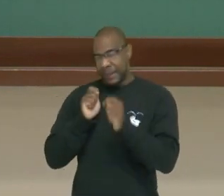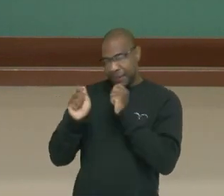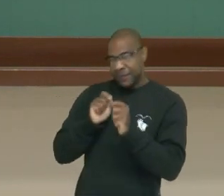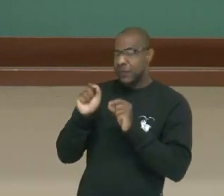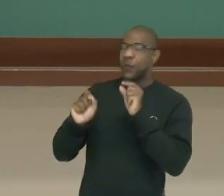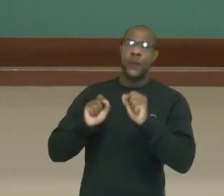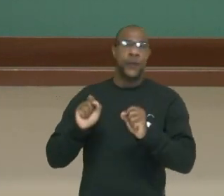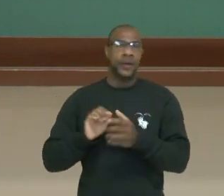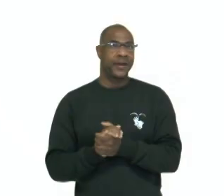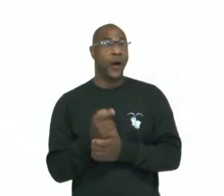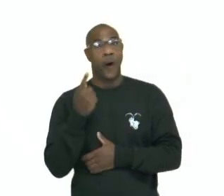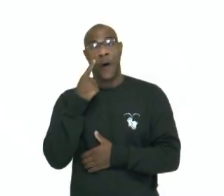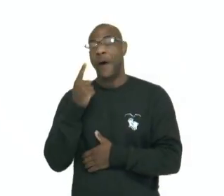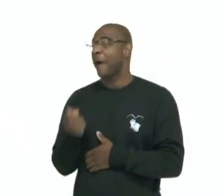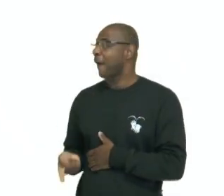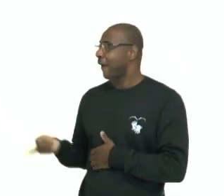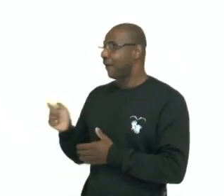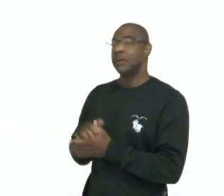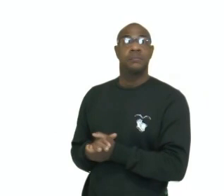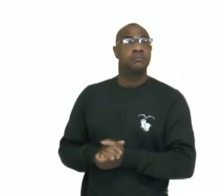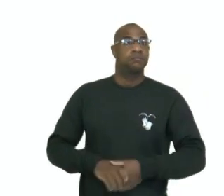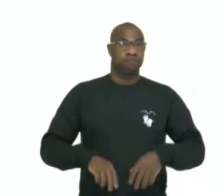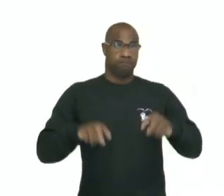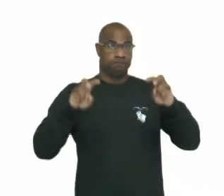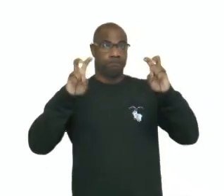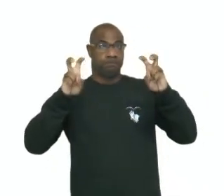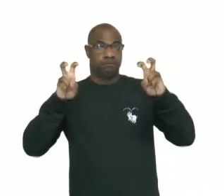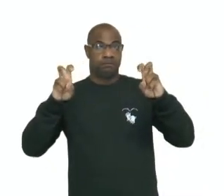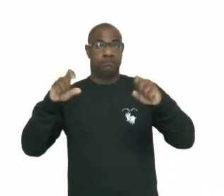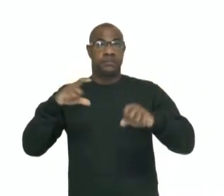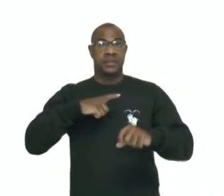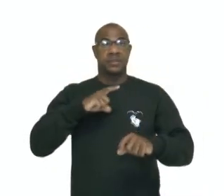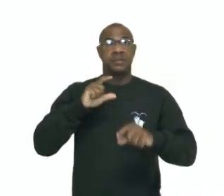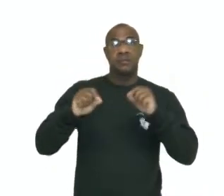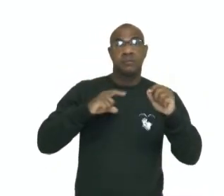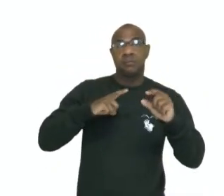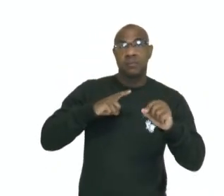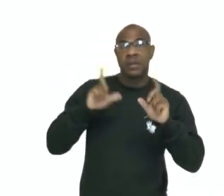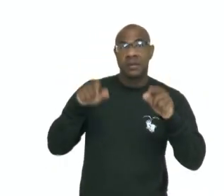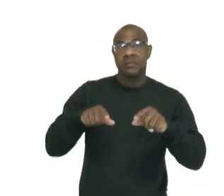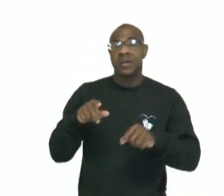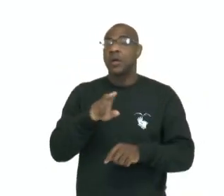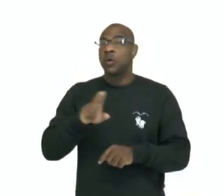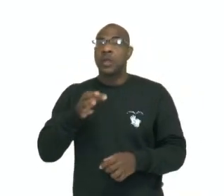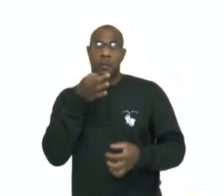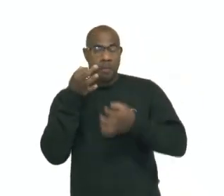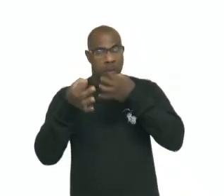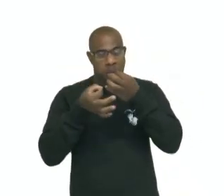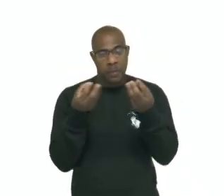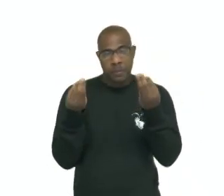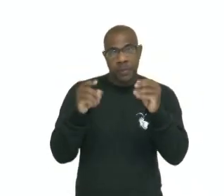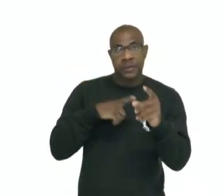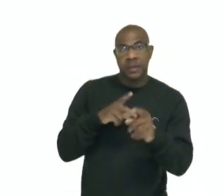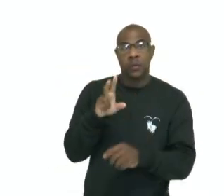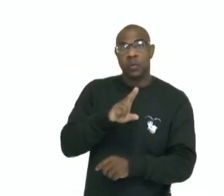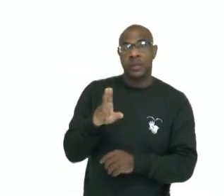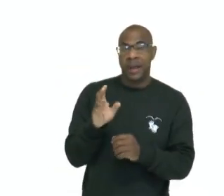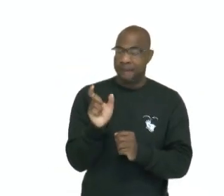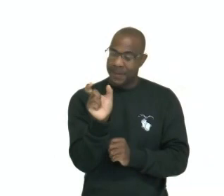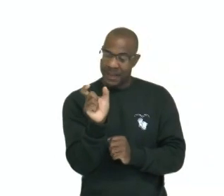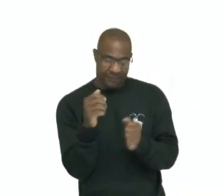resposta. O título faz uma paráfrase da tese, e o uso da palavra segredo tem a intenção